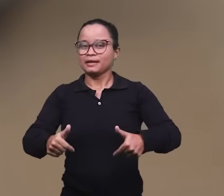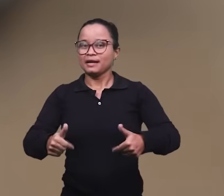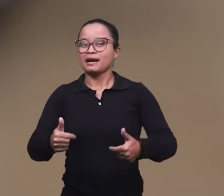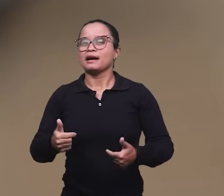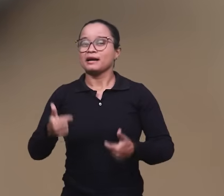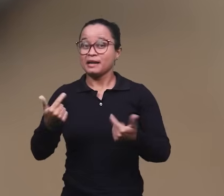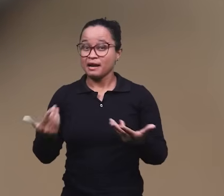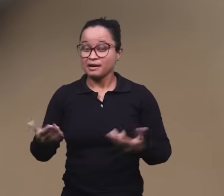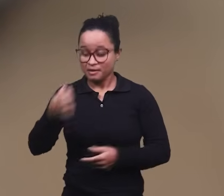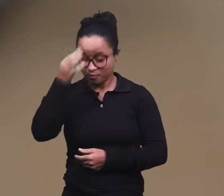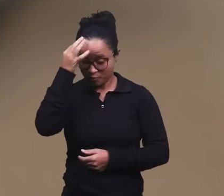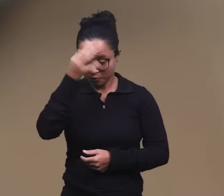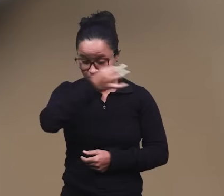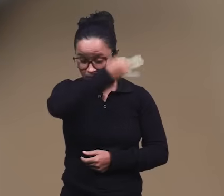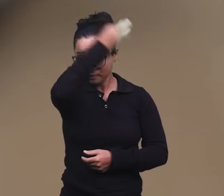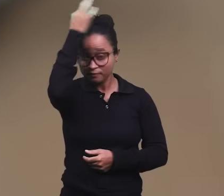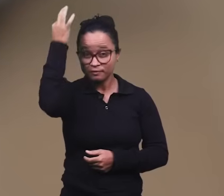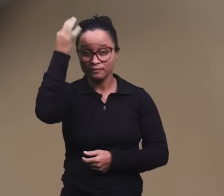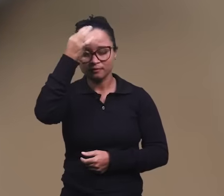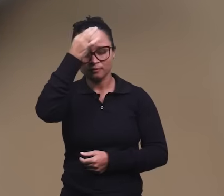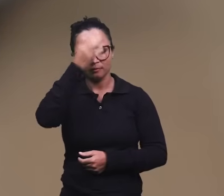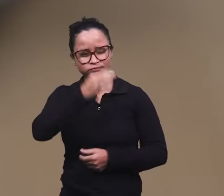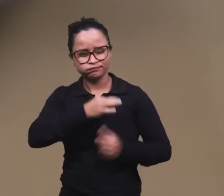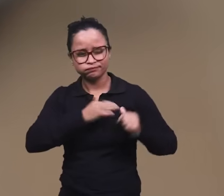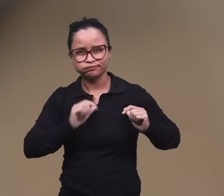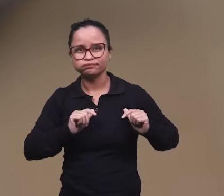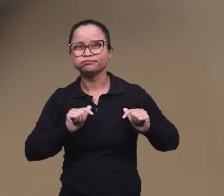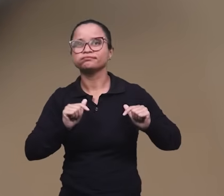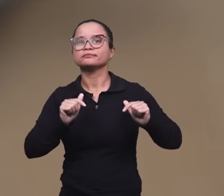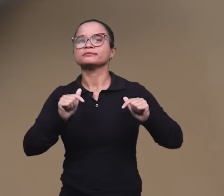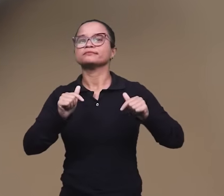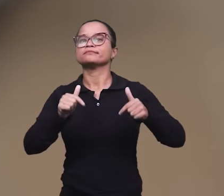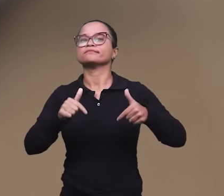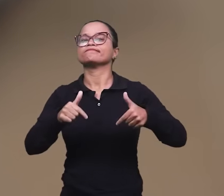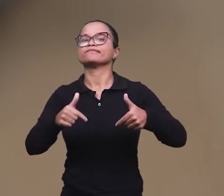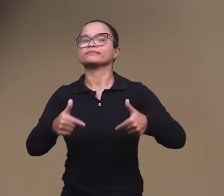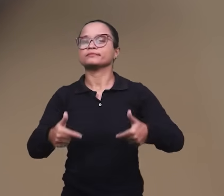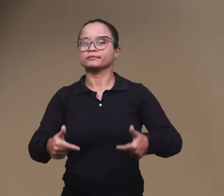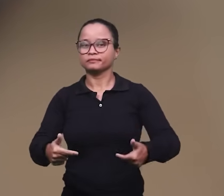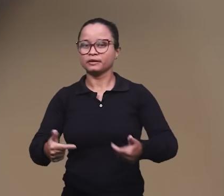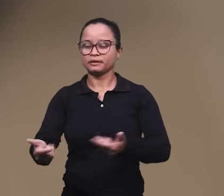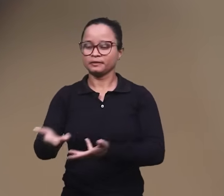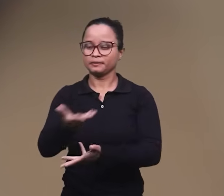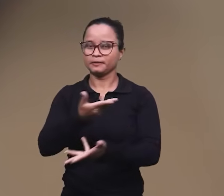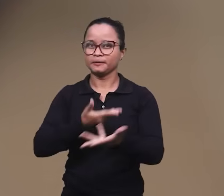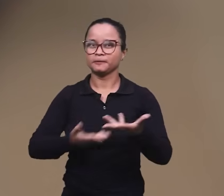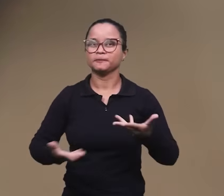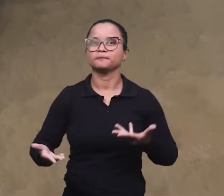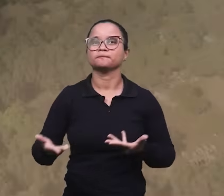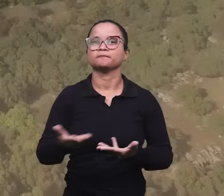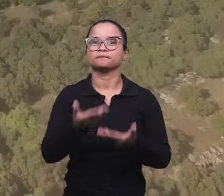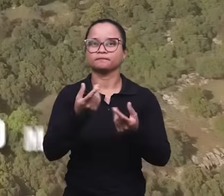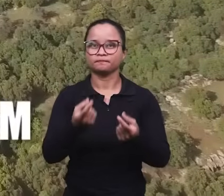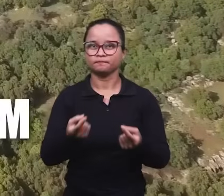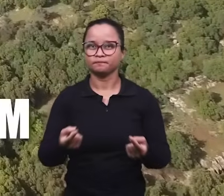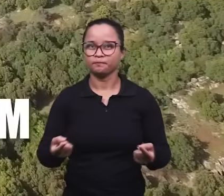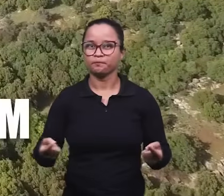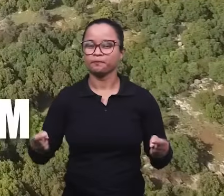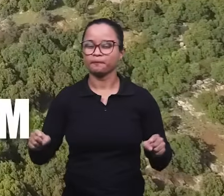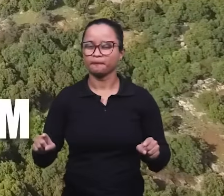o óleo precioso sobre o corpo de Arão,